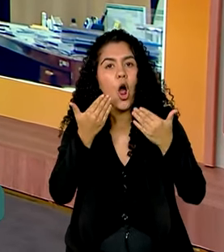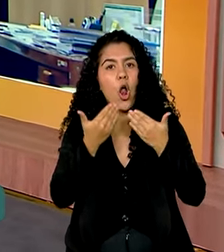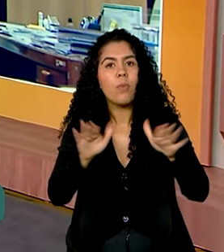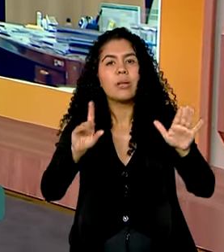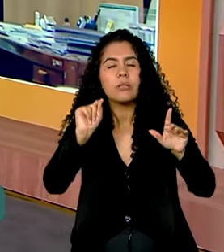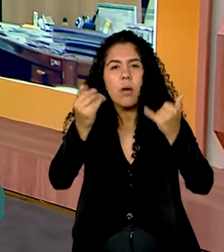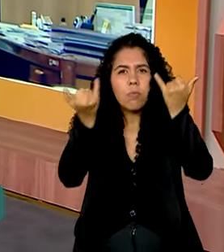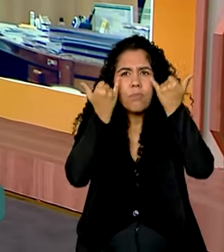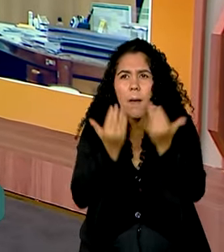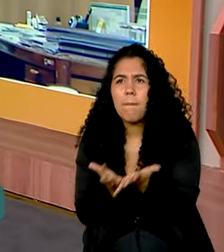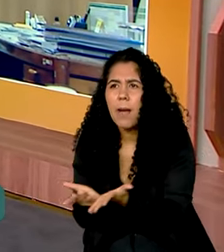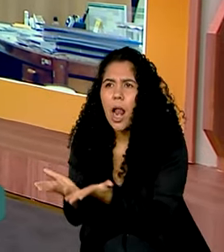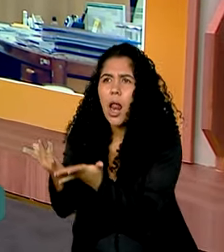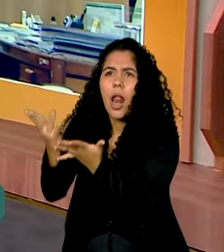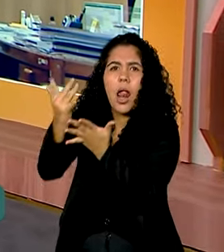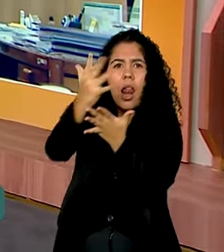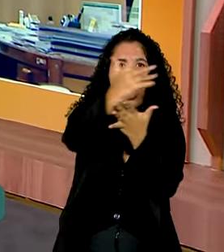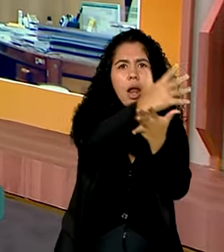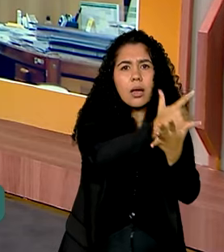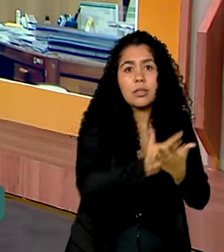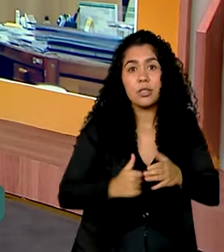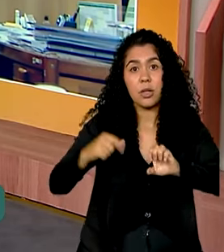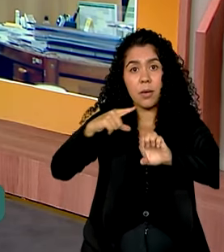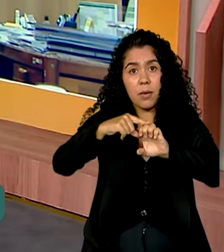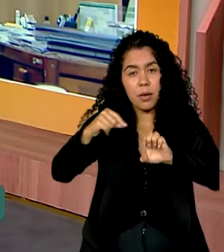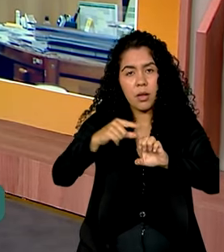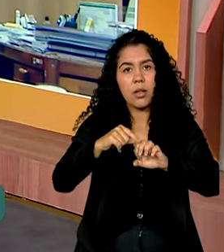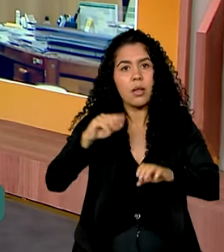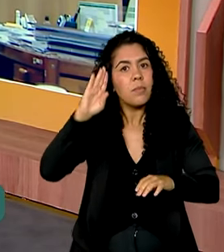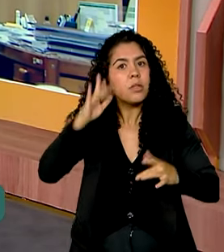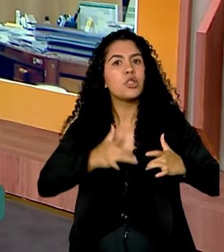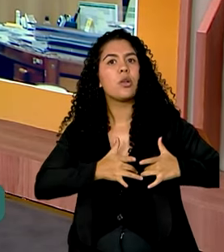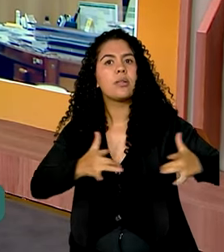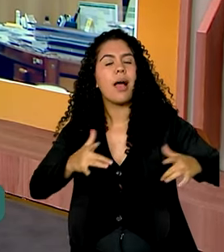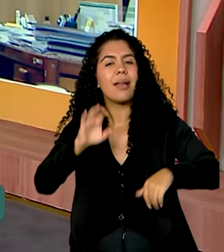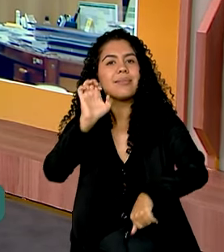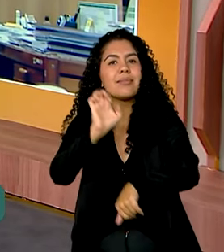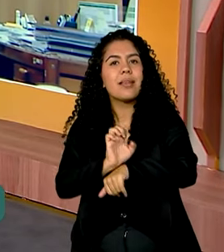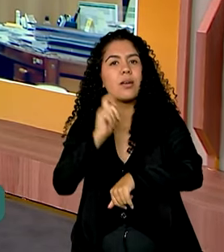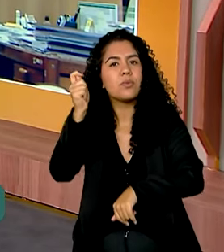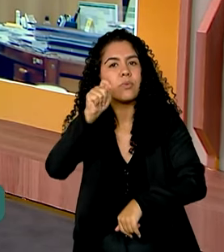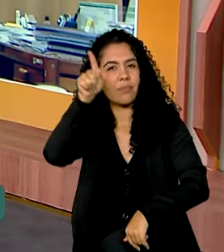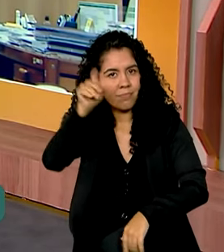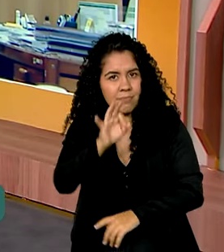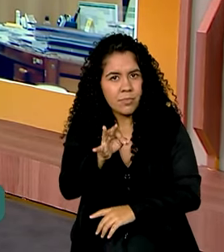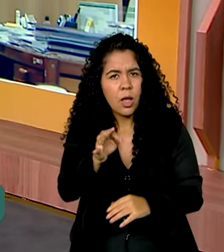mapear empreendimentos de economia popular e solidária no Rio Grande do Sul. Qual que é o objetivo dessa ação?